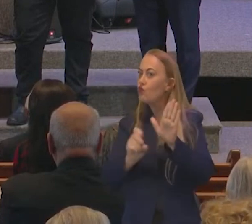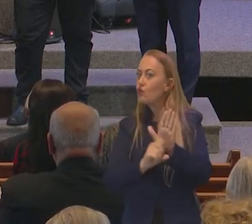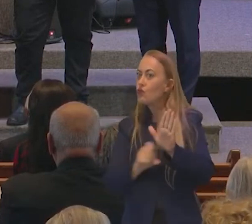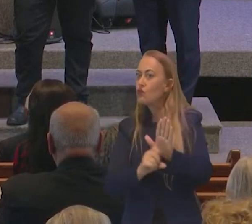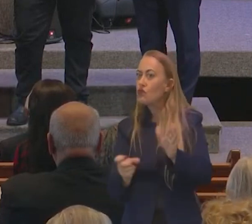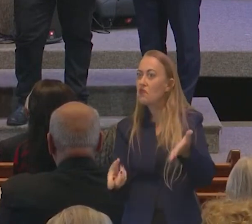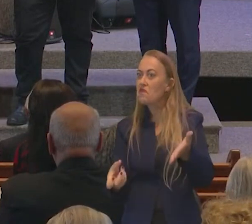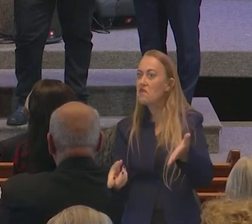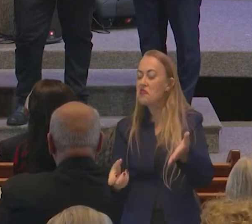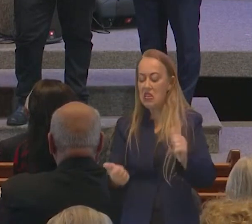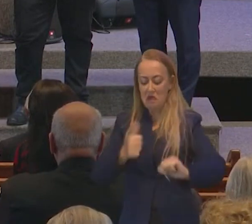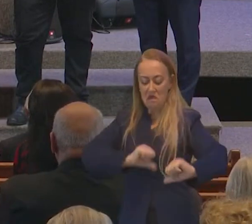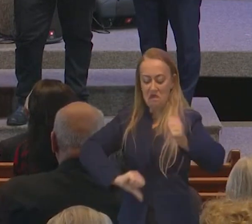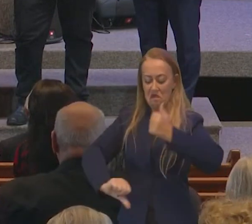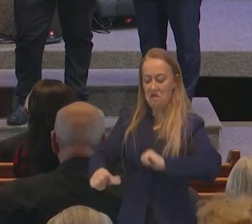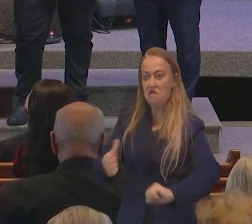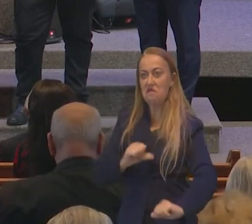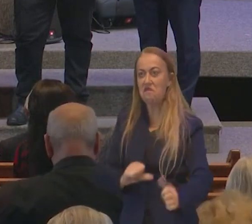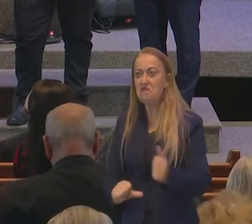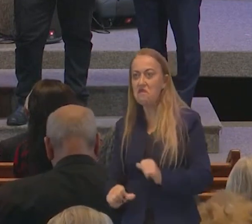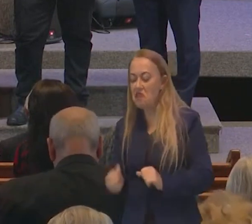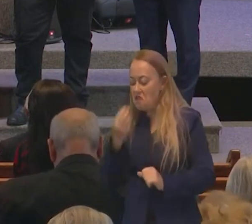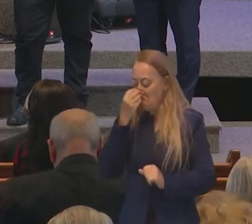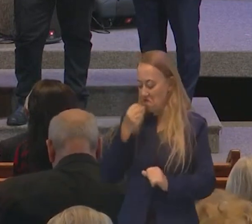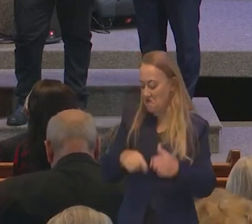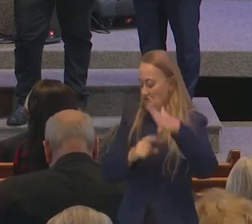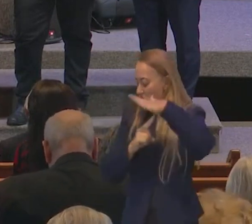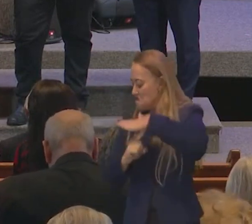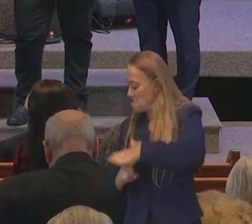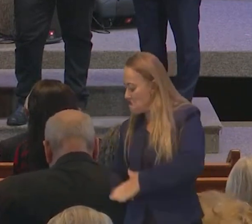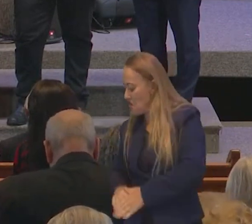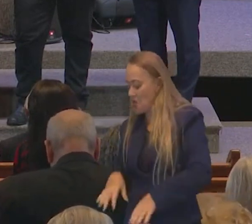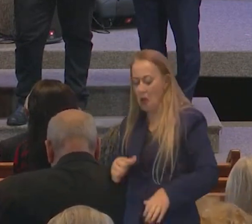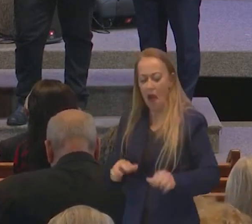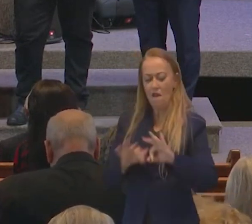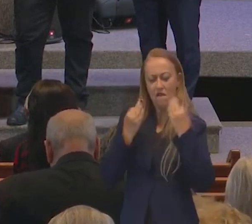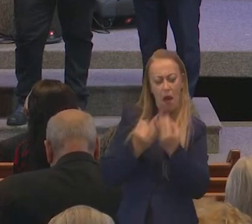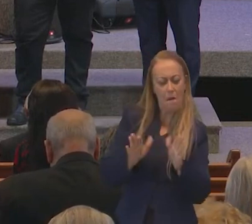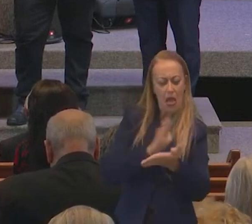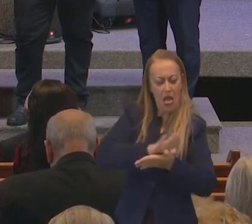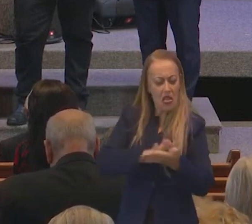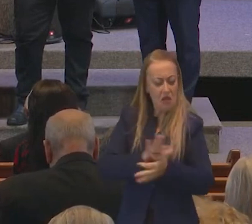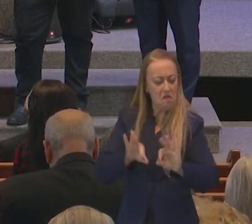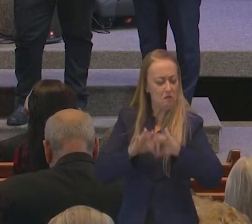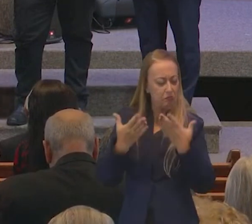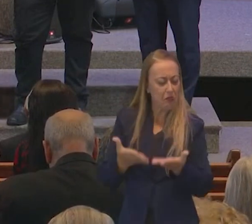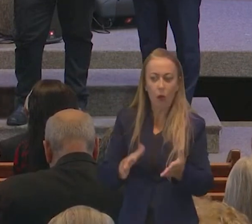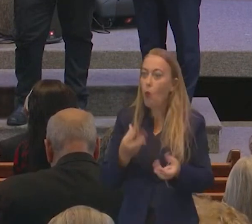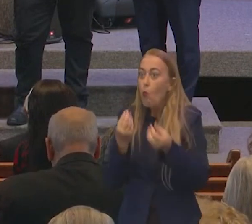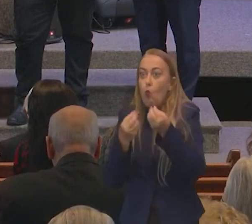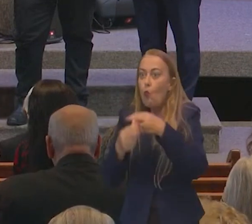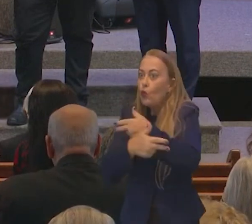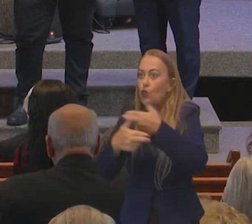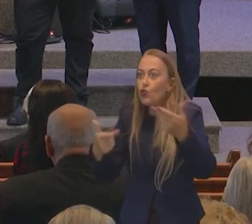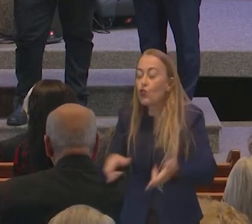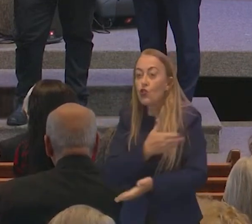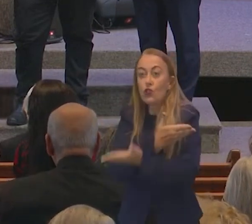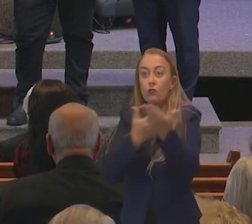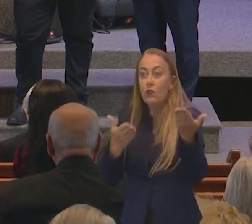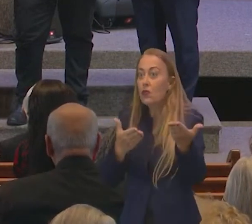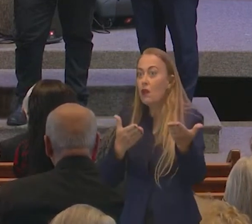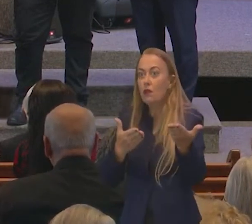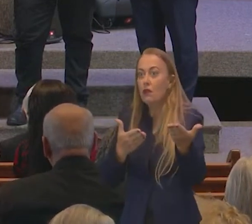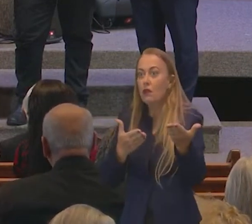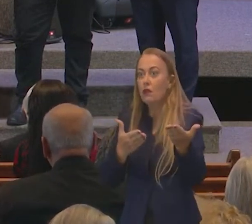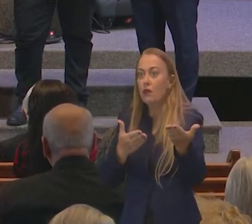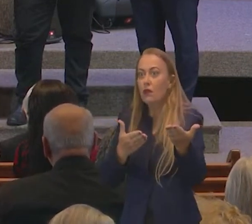baixa autoestima, desafeto, desamor, desestrutura familiar e tantas outras coisas pelos quais levam as pessoas. Eu não